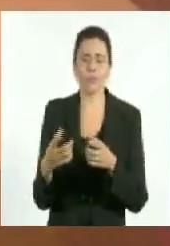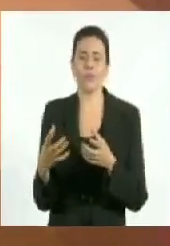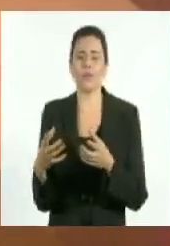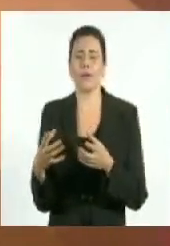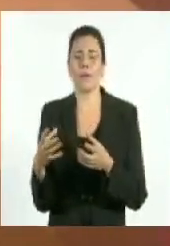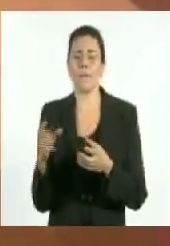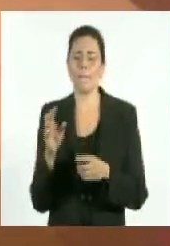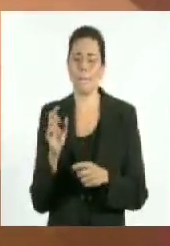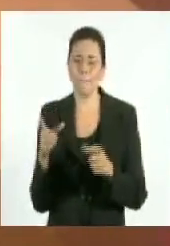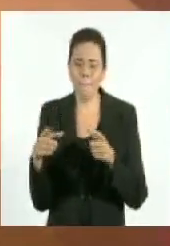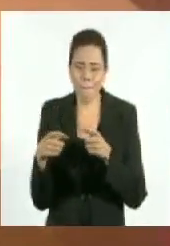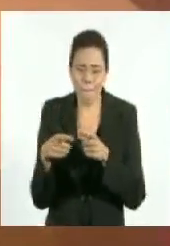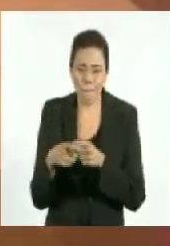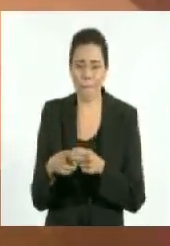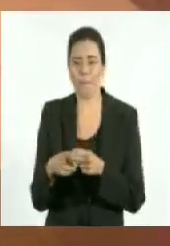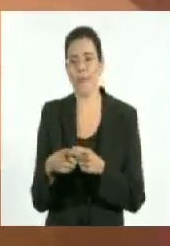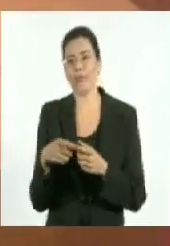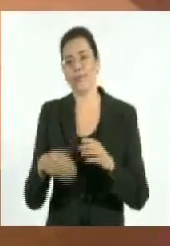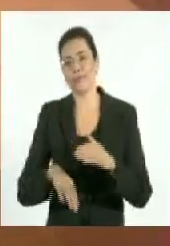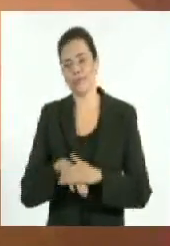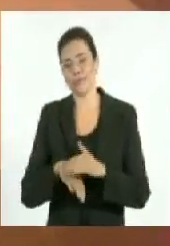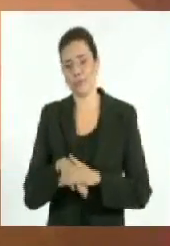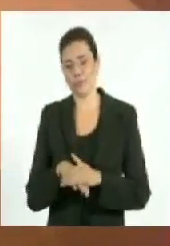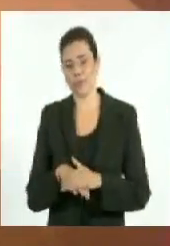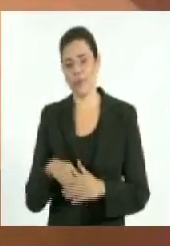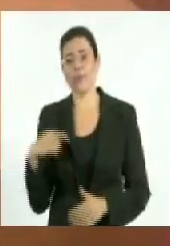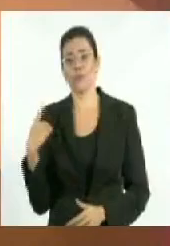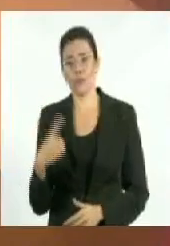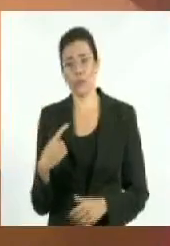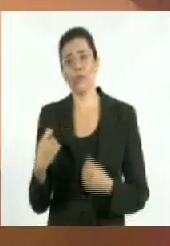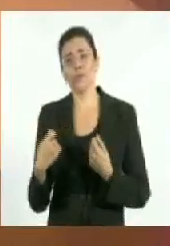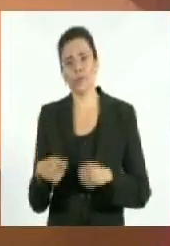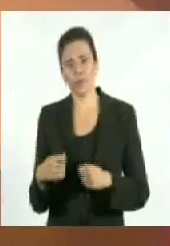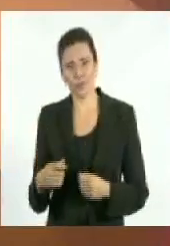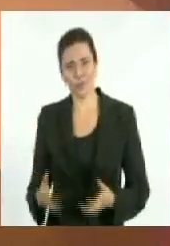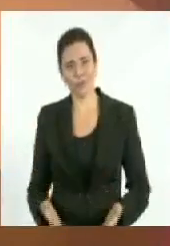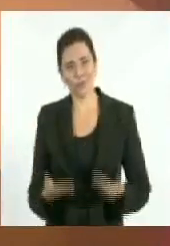futebol nós temos que ter uma visão por mais necessitados. Muito obrigado, senhor presidente.